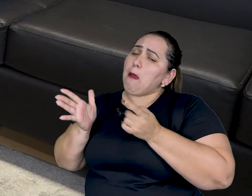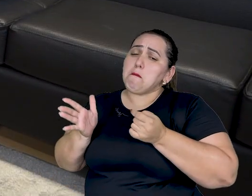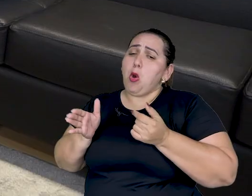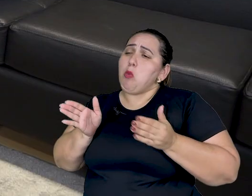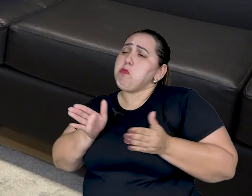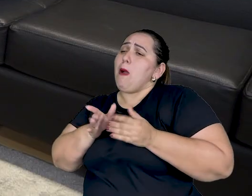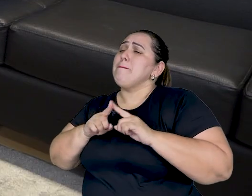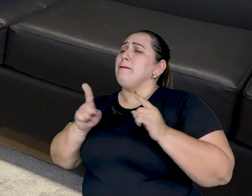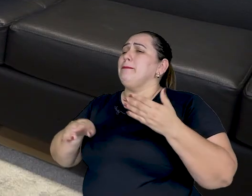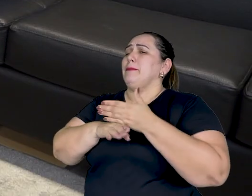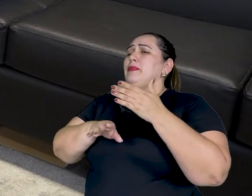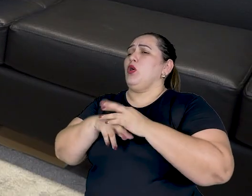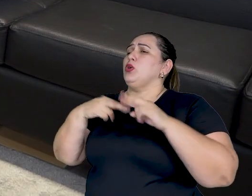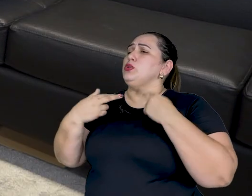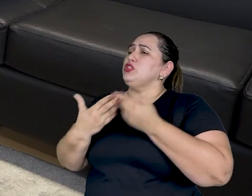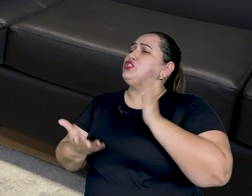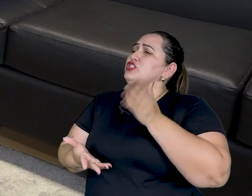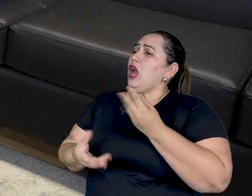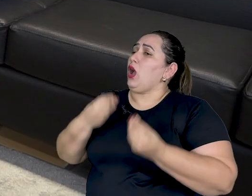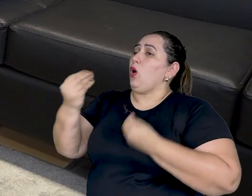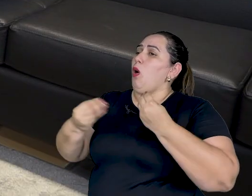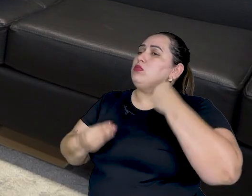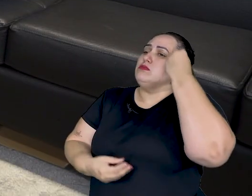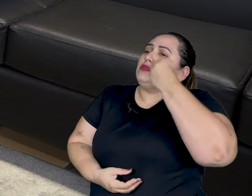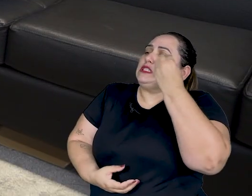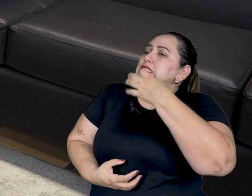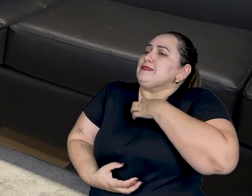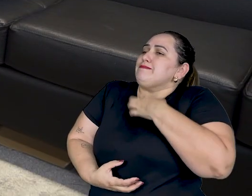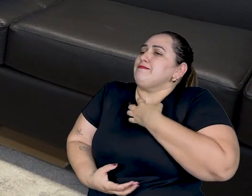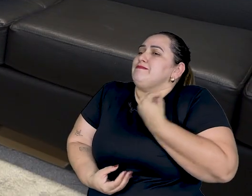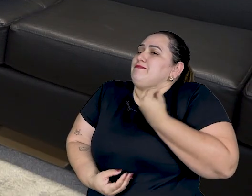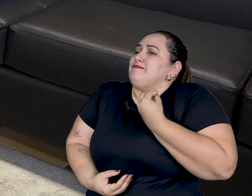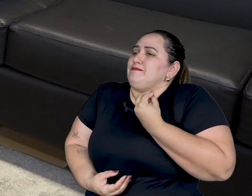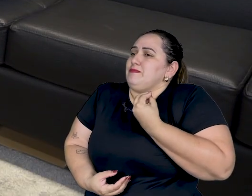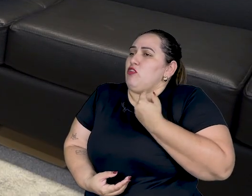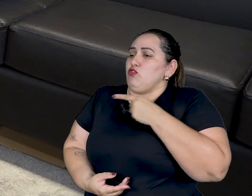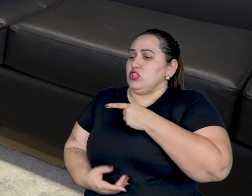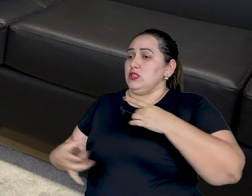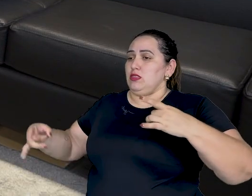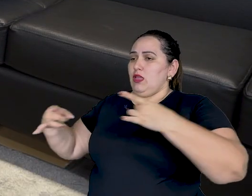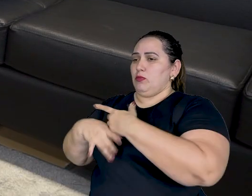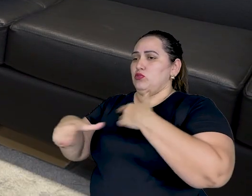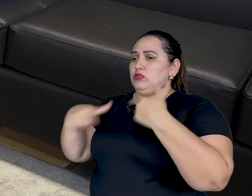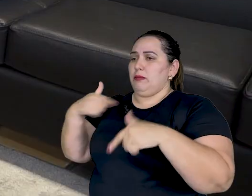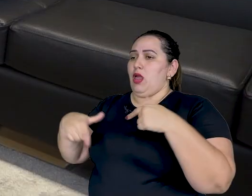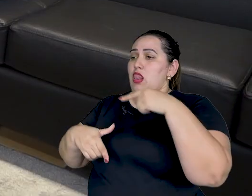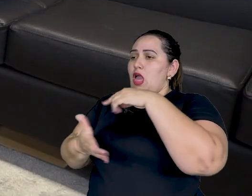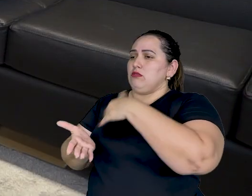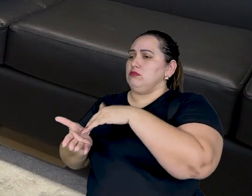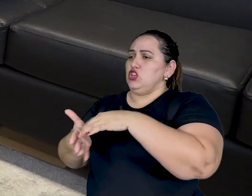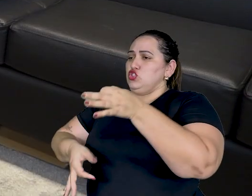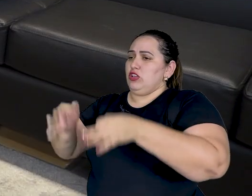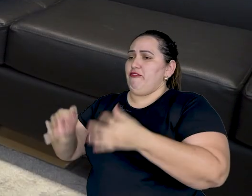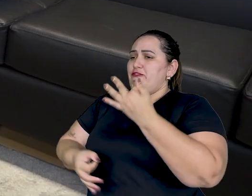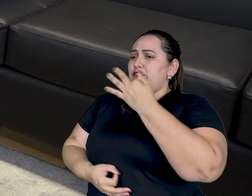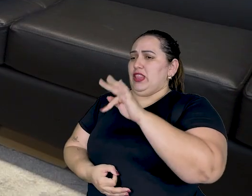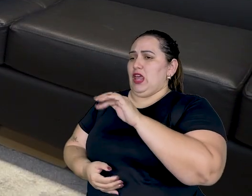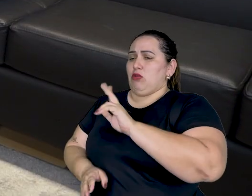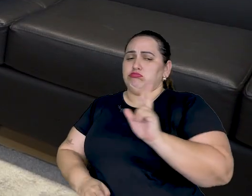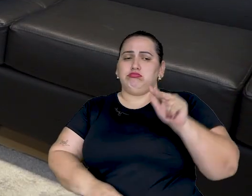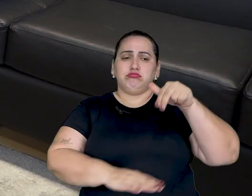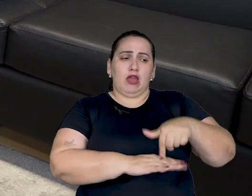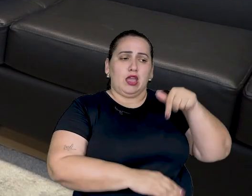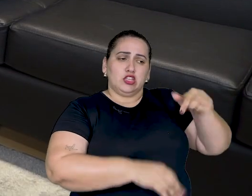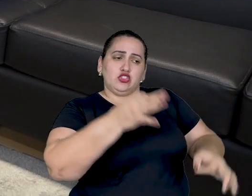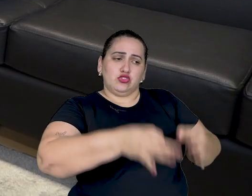posse. Isso. Agora tem pouco tempo aí, mas já participou de algumas sessões. Já. Qual é a sensação de sair lá do seu gabinete